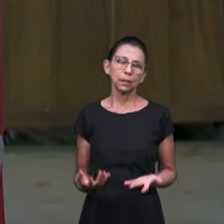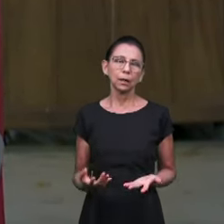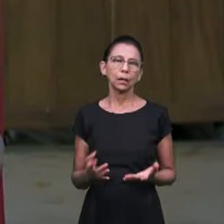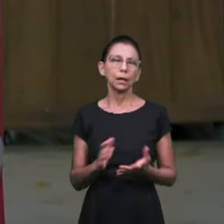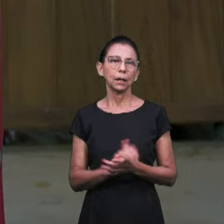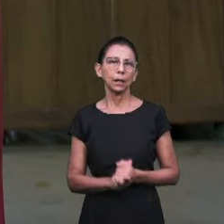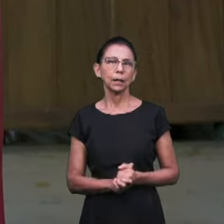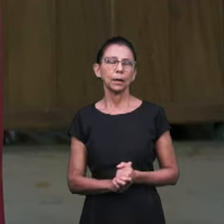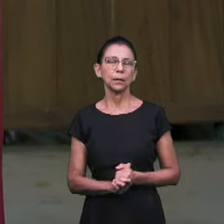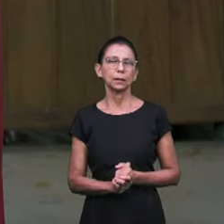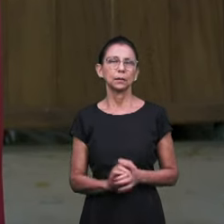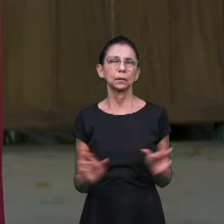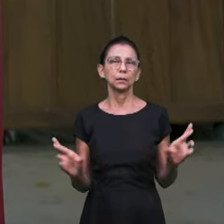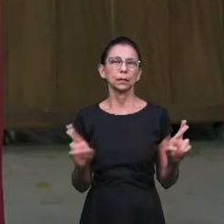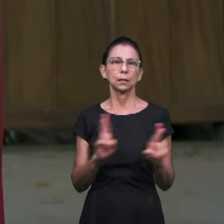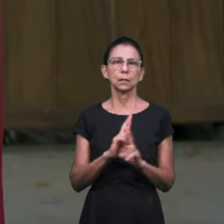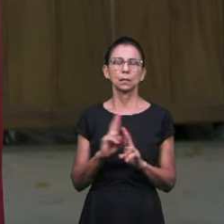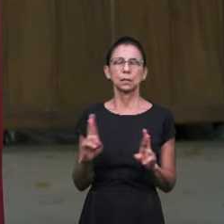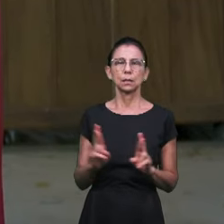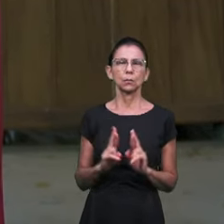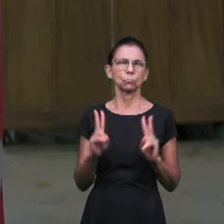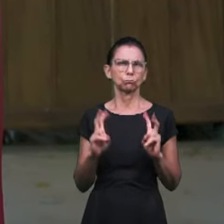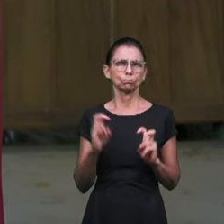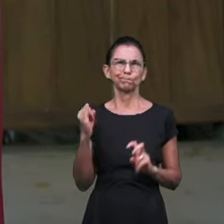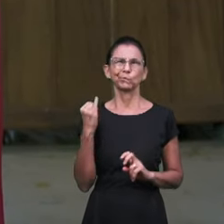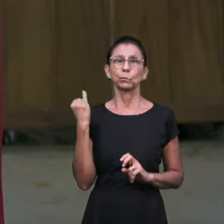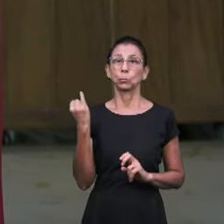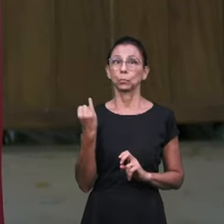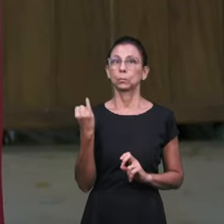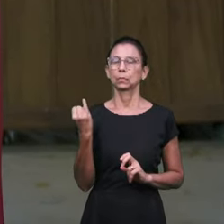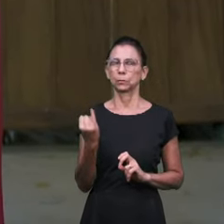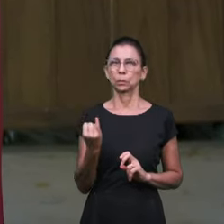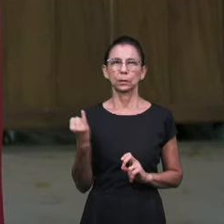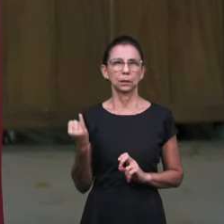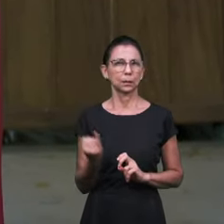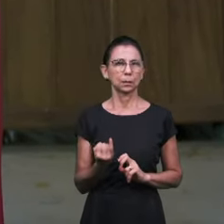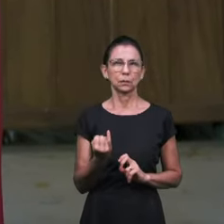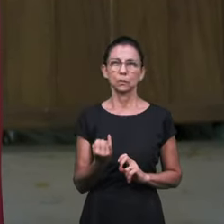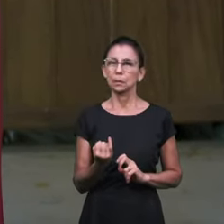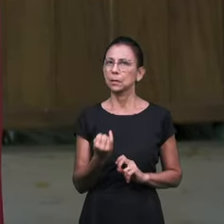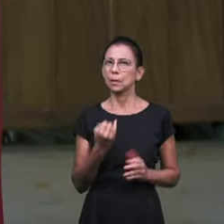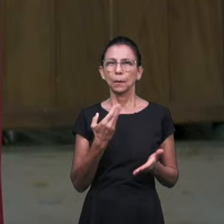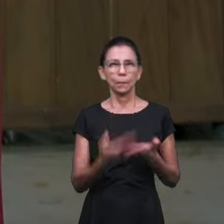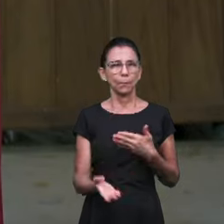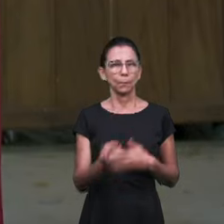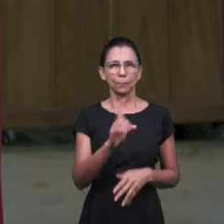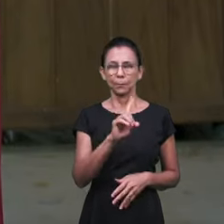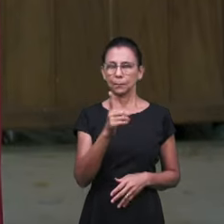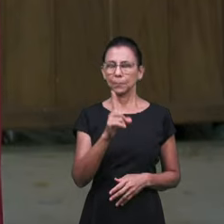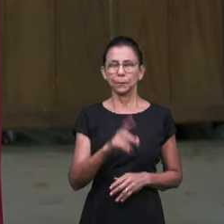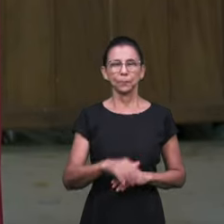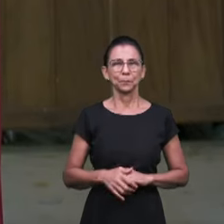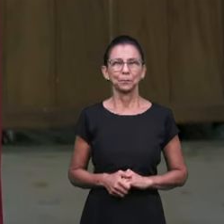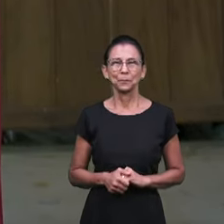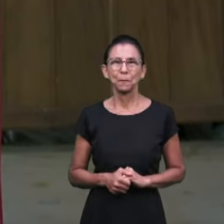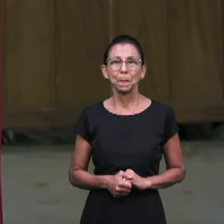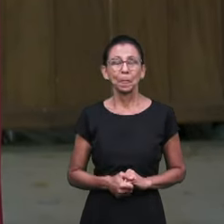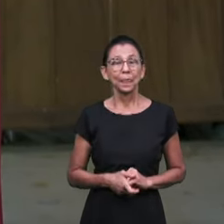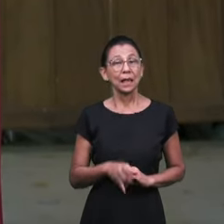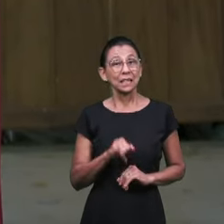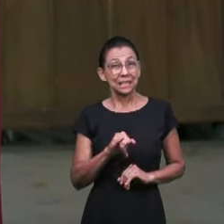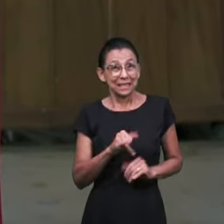nesses últimos dias, a respeito de um assunto muito importante que você não pode perder este assunto. E aliás, se você